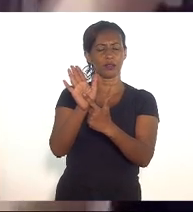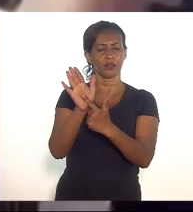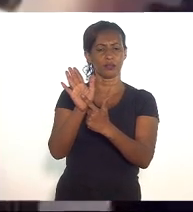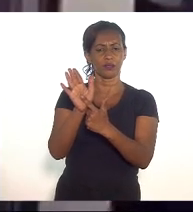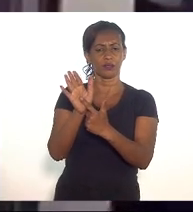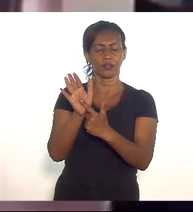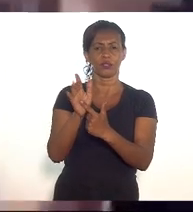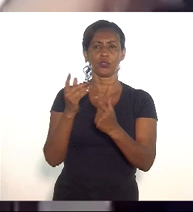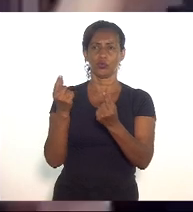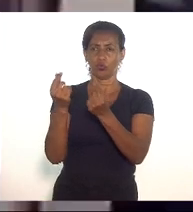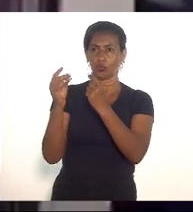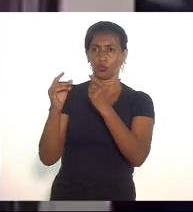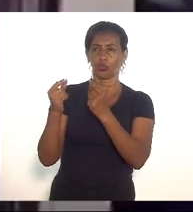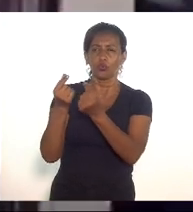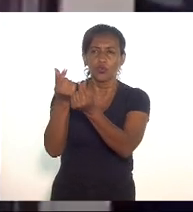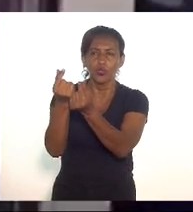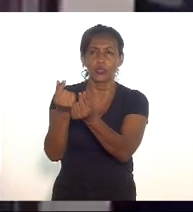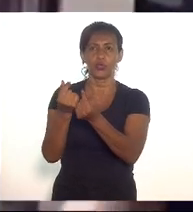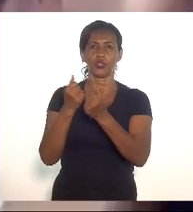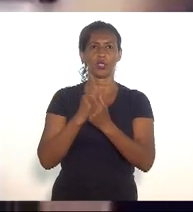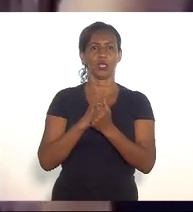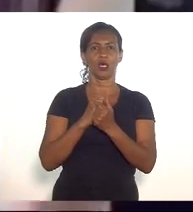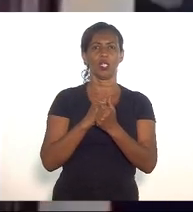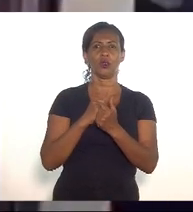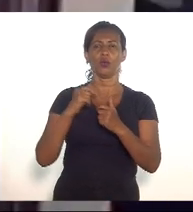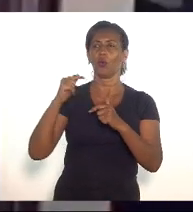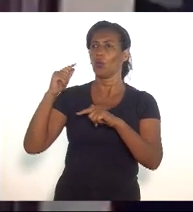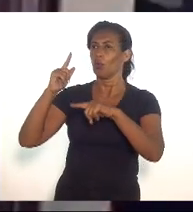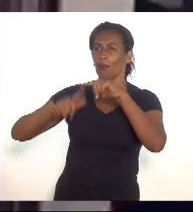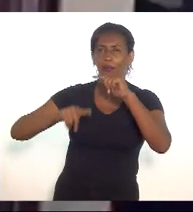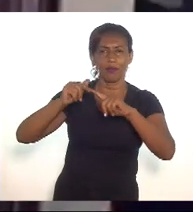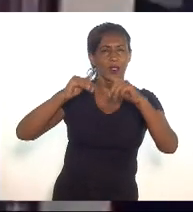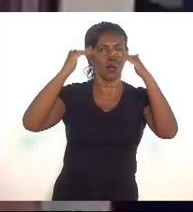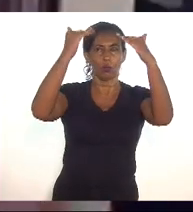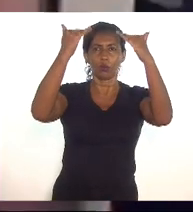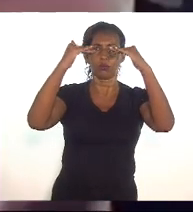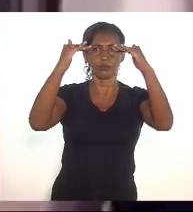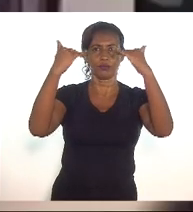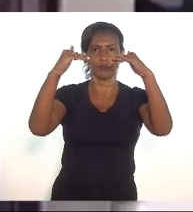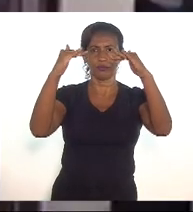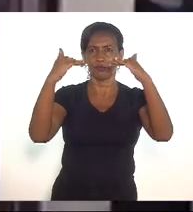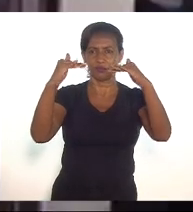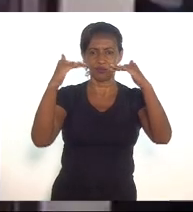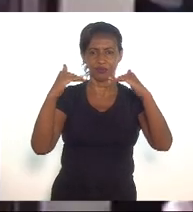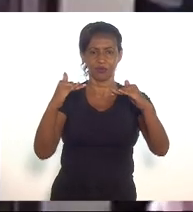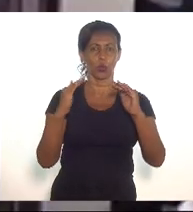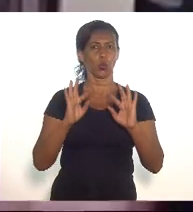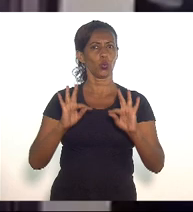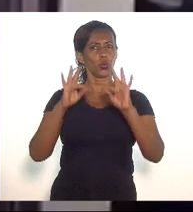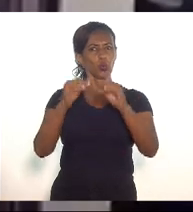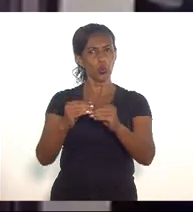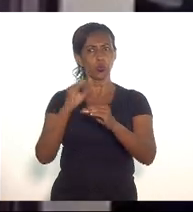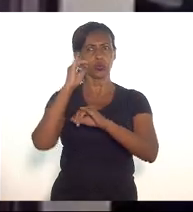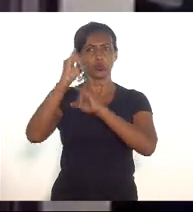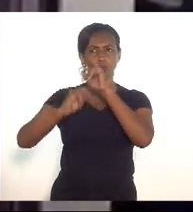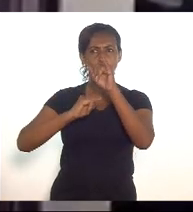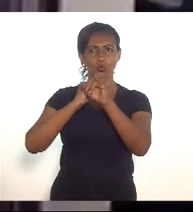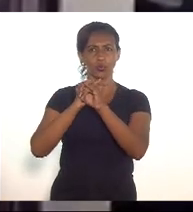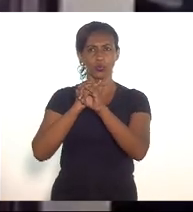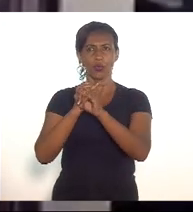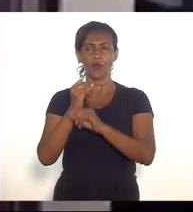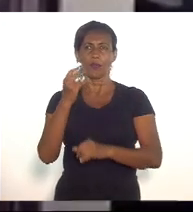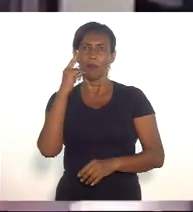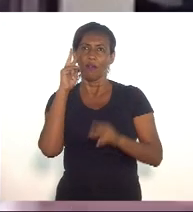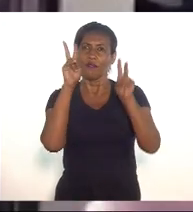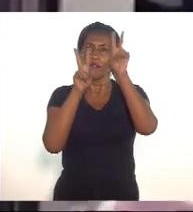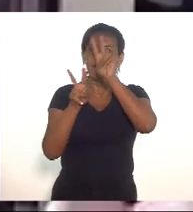questão orçamentária, a questão dos investimentos, quer dizer, tudo isto daí, quer dizer, tem que estar num organograma e físico,